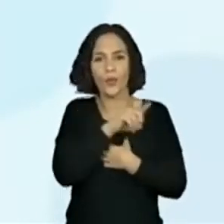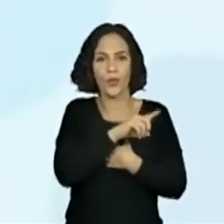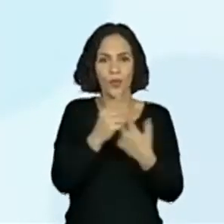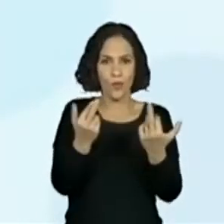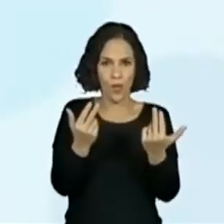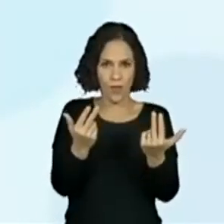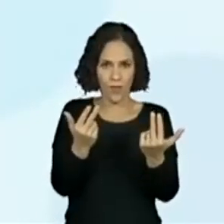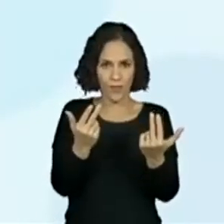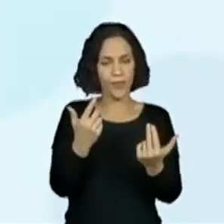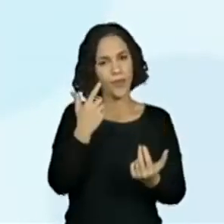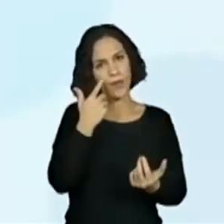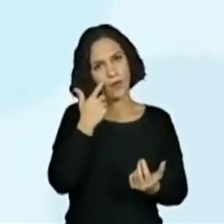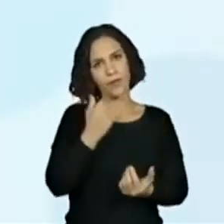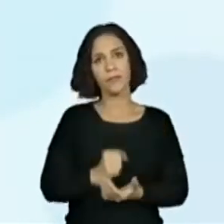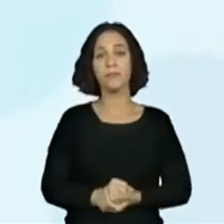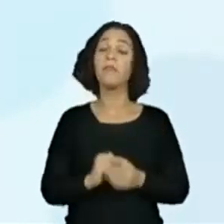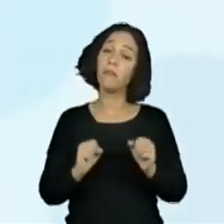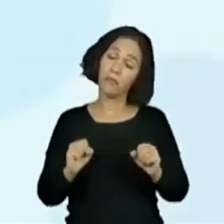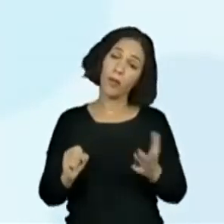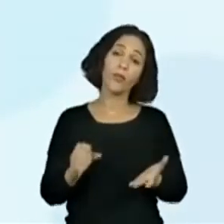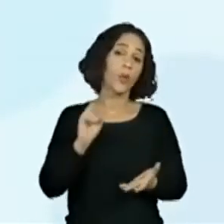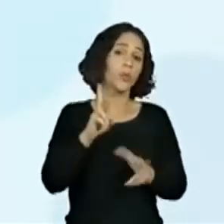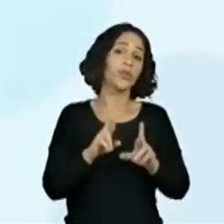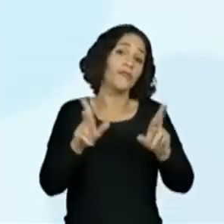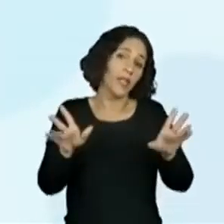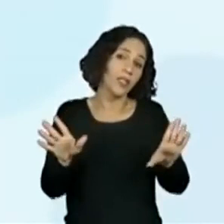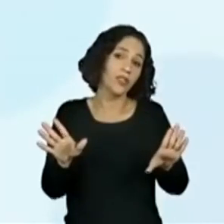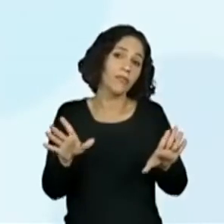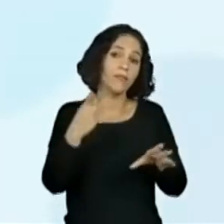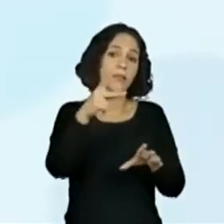outra. Pode ser, né? Vamos lá.